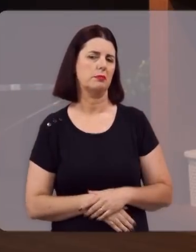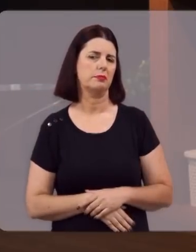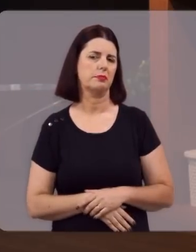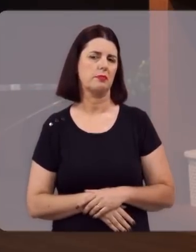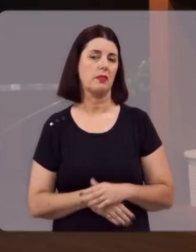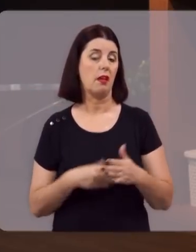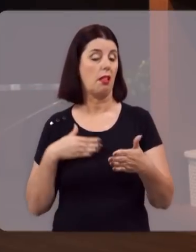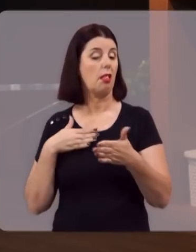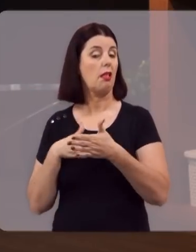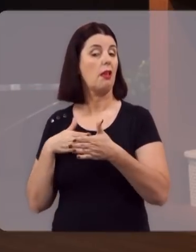Ele é limitado quanto ao tempo,